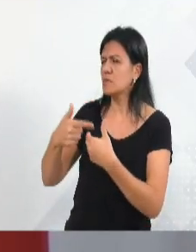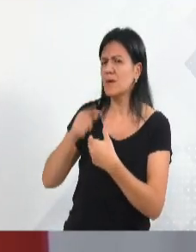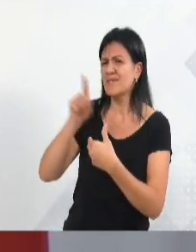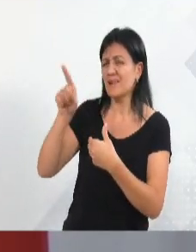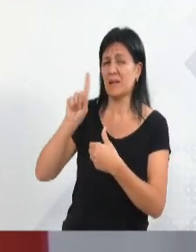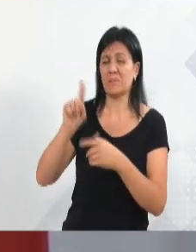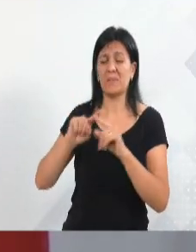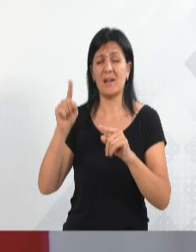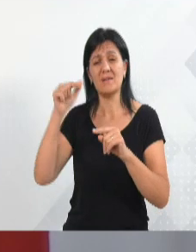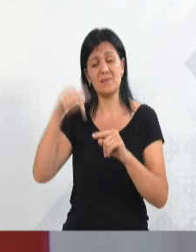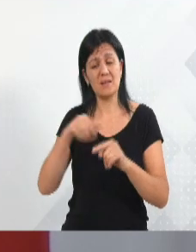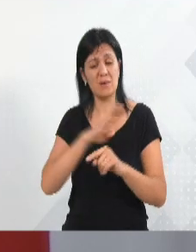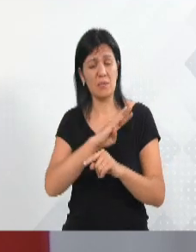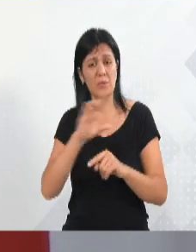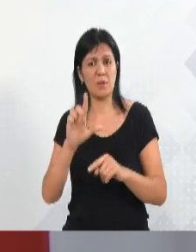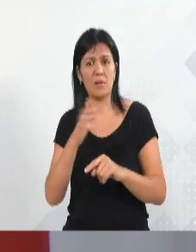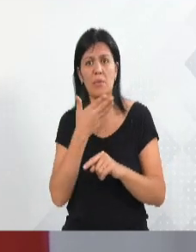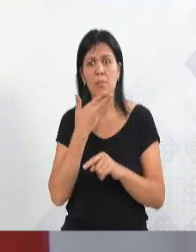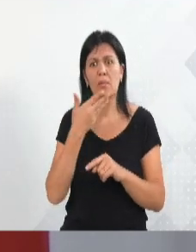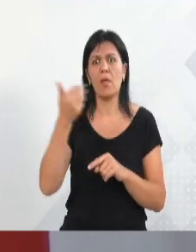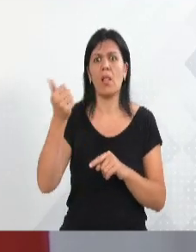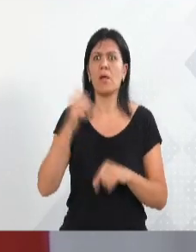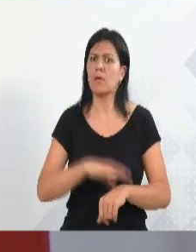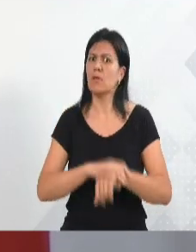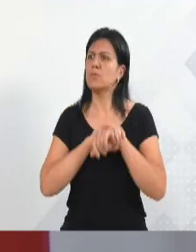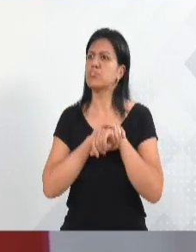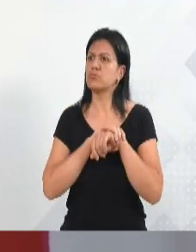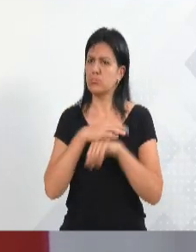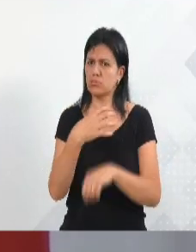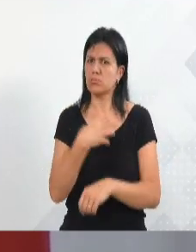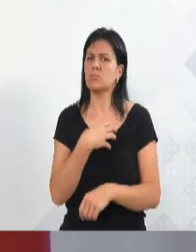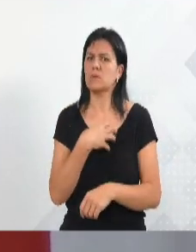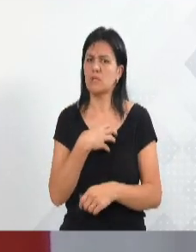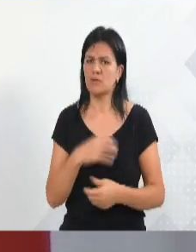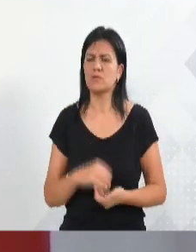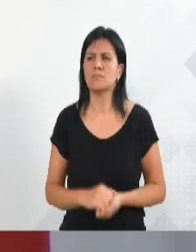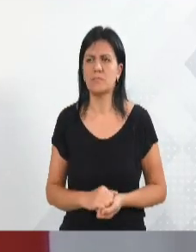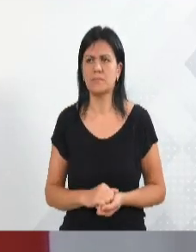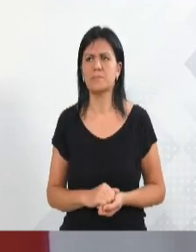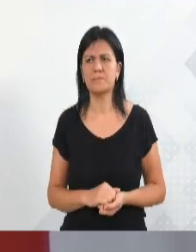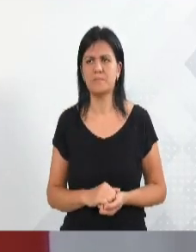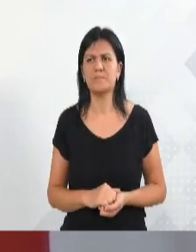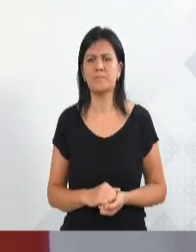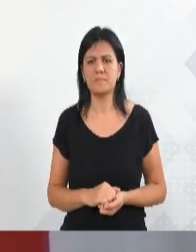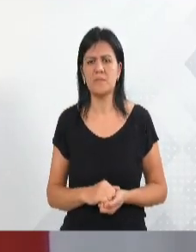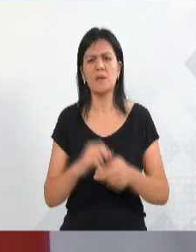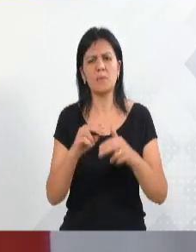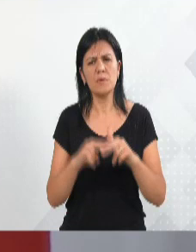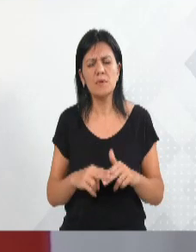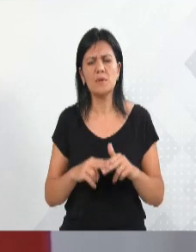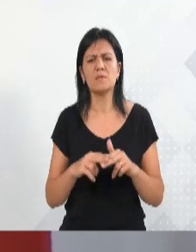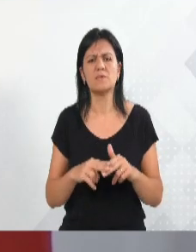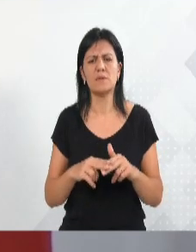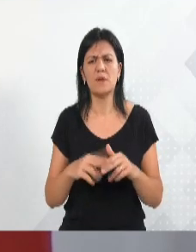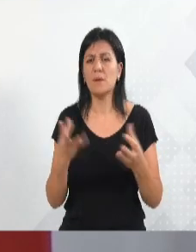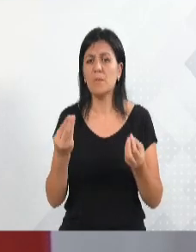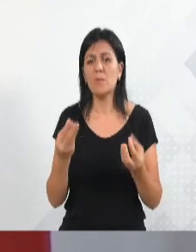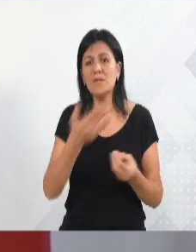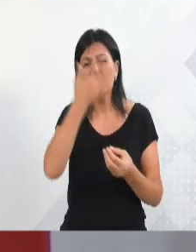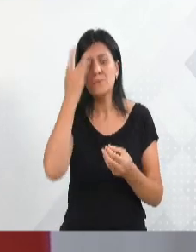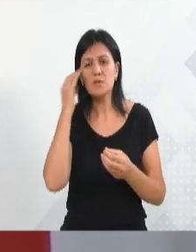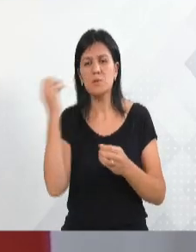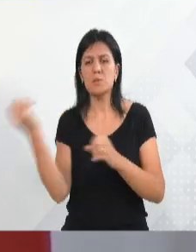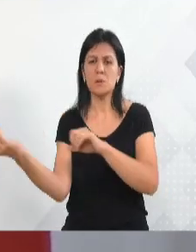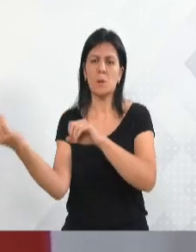mas acabei vindo aqui para a cidade porque Blumenau é uma cidade segura. Então, isso traz, de certa forma, muita gente aqui para a nossa cidade